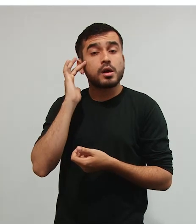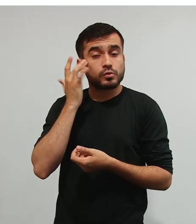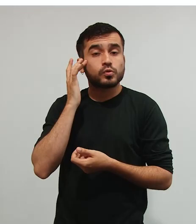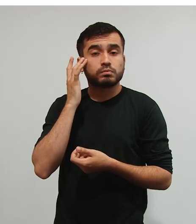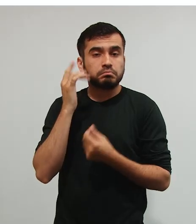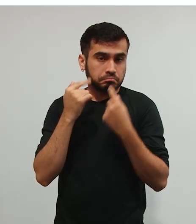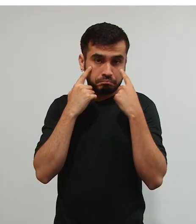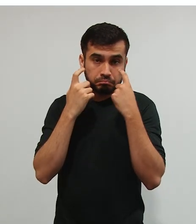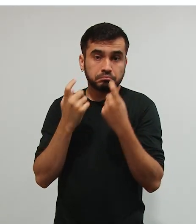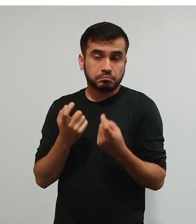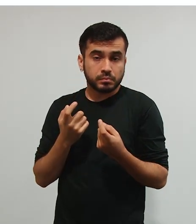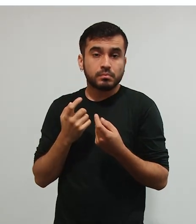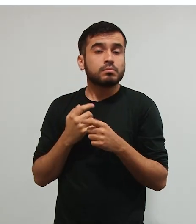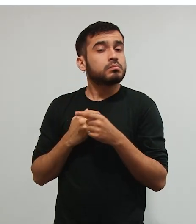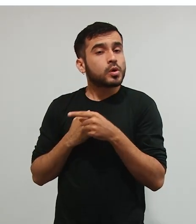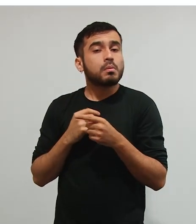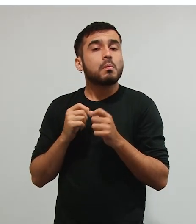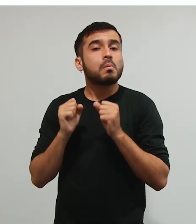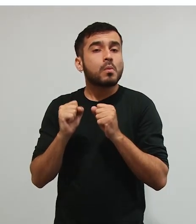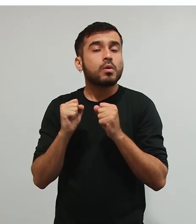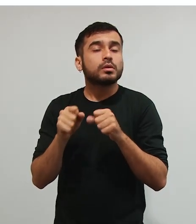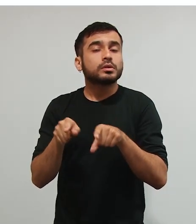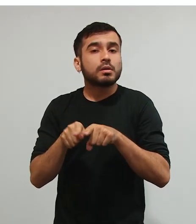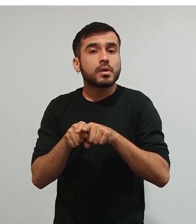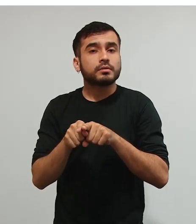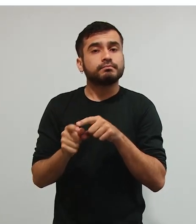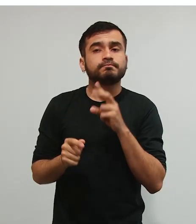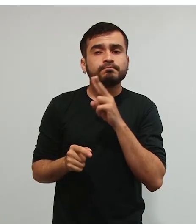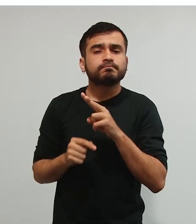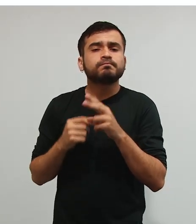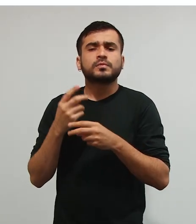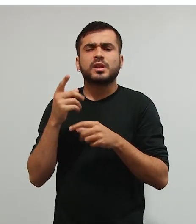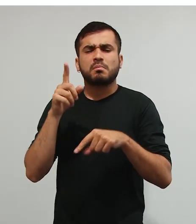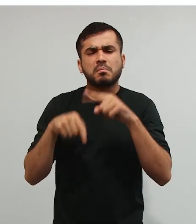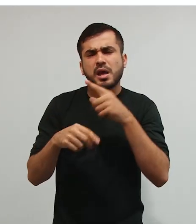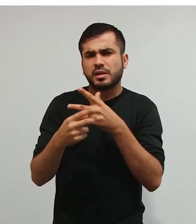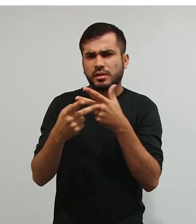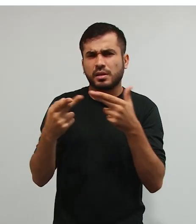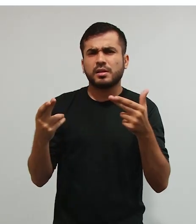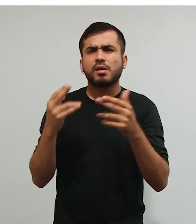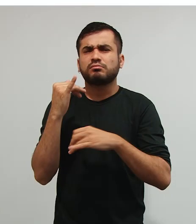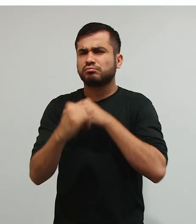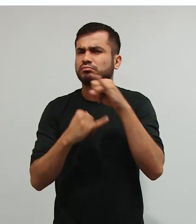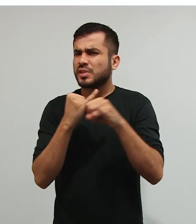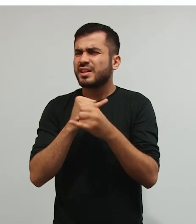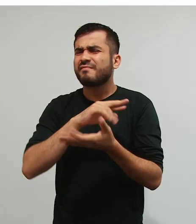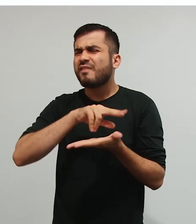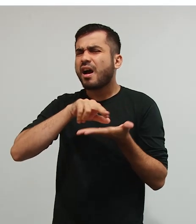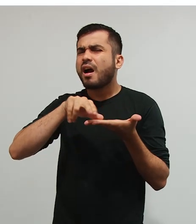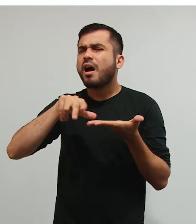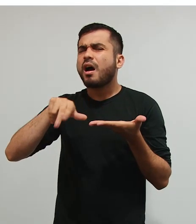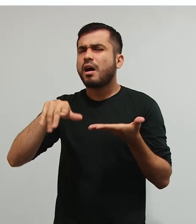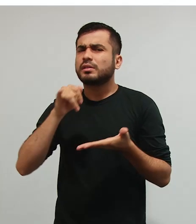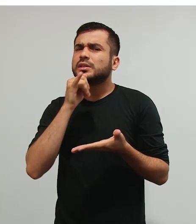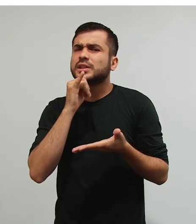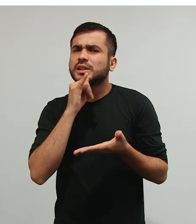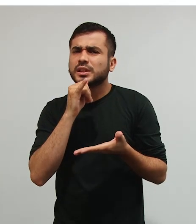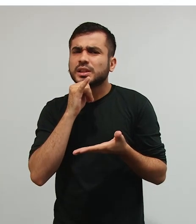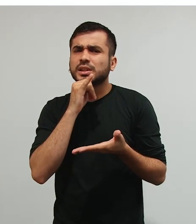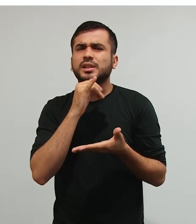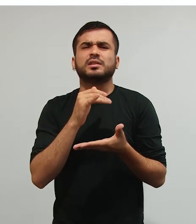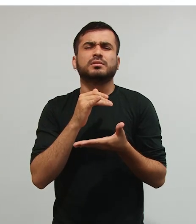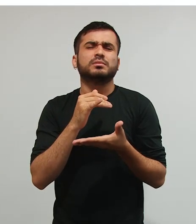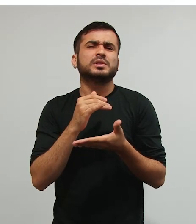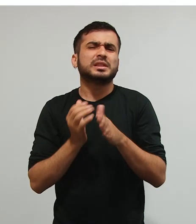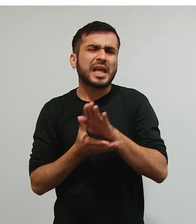interessante, pode inclusive ver, tem muito material aí na internet, vários exemplos, tem o do